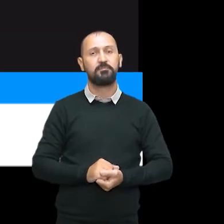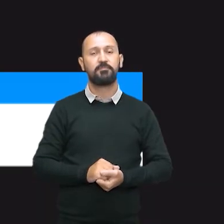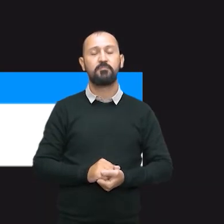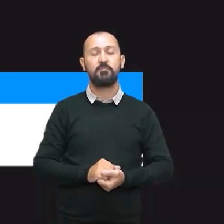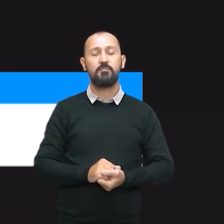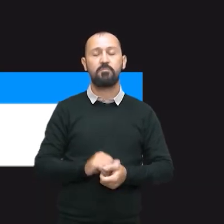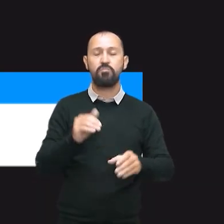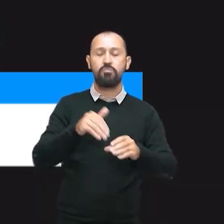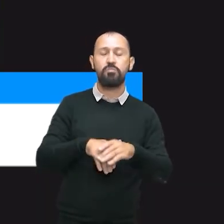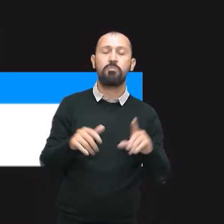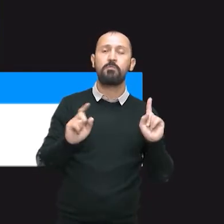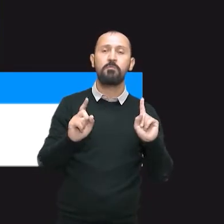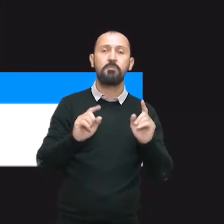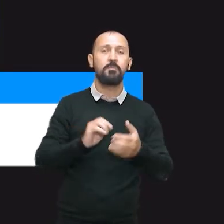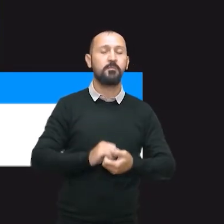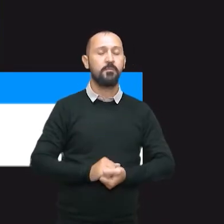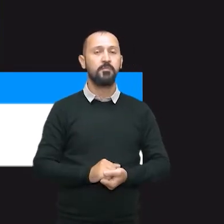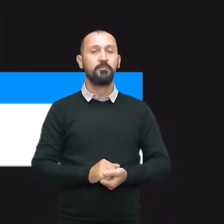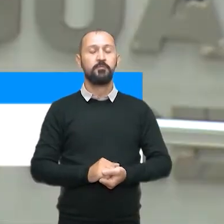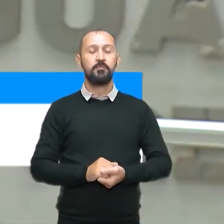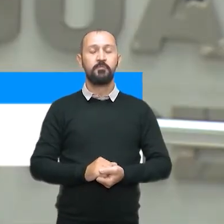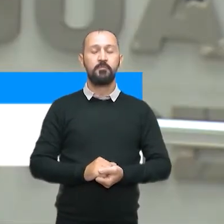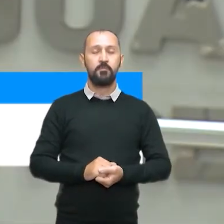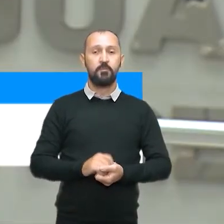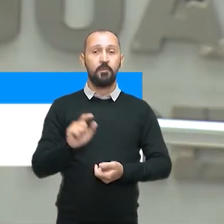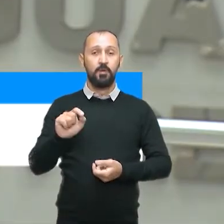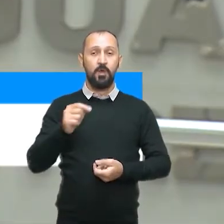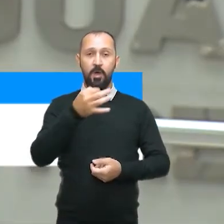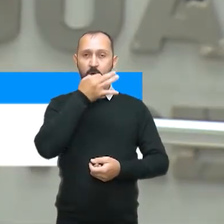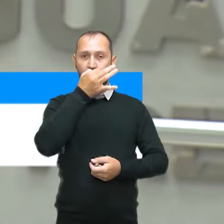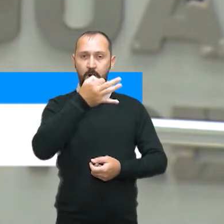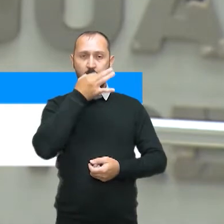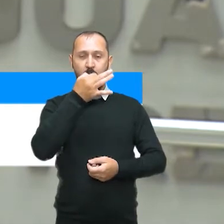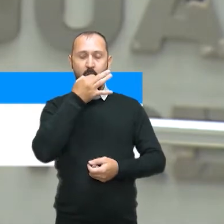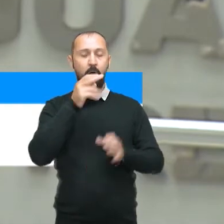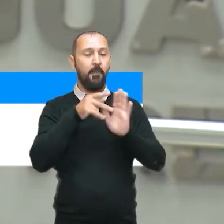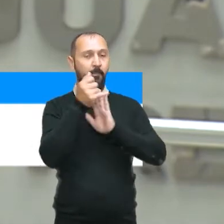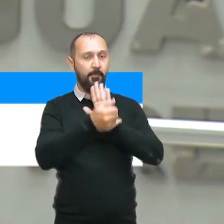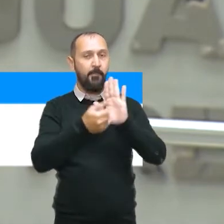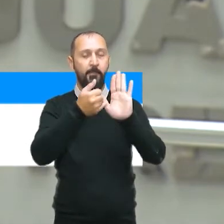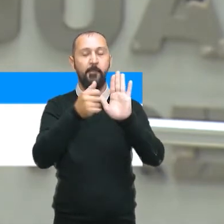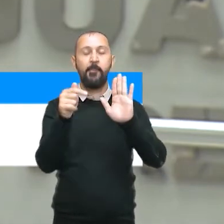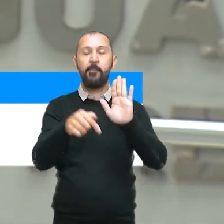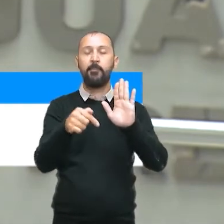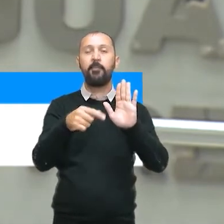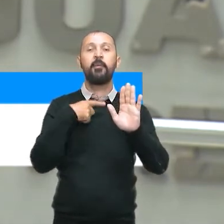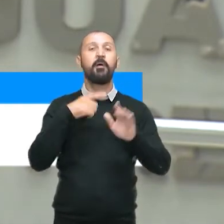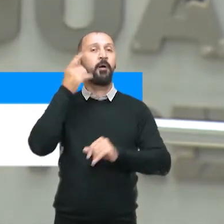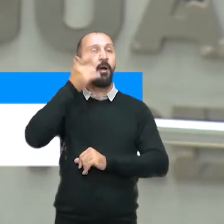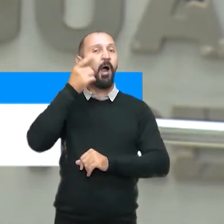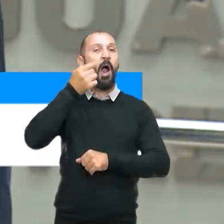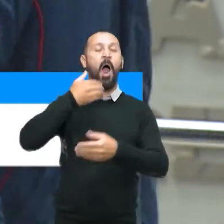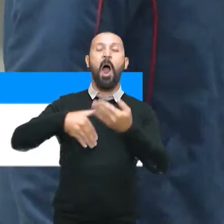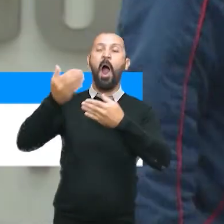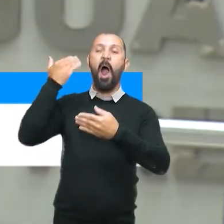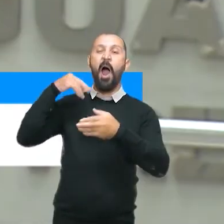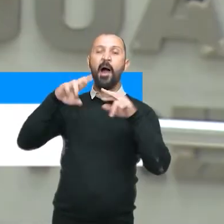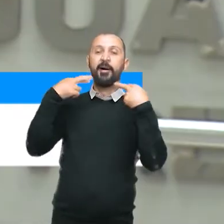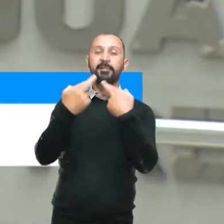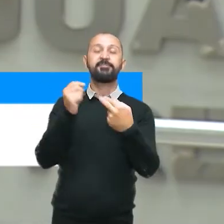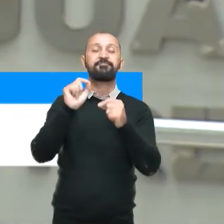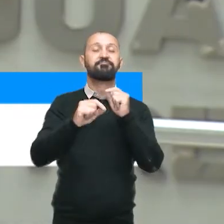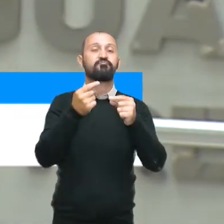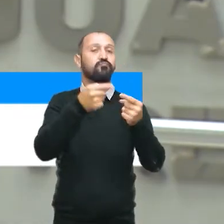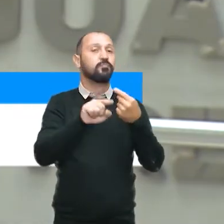legislação. Voto não. O autor do projeto, o deputado Capitão Contar, se manifestou na sessão